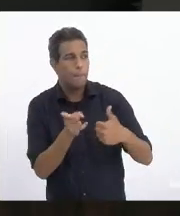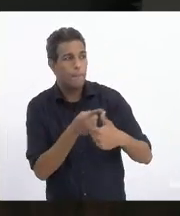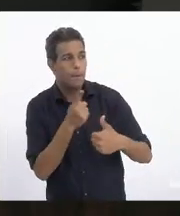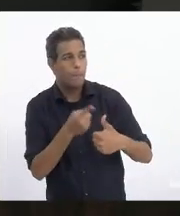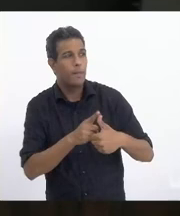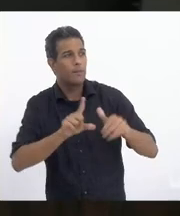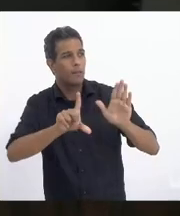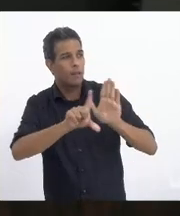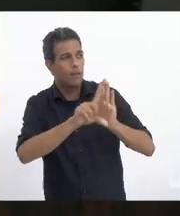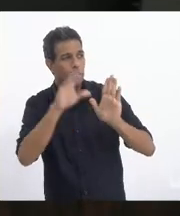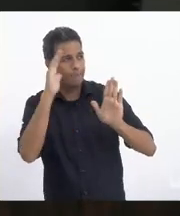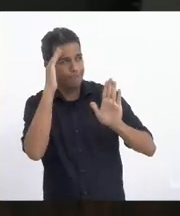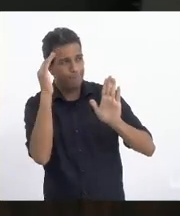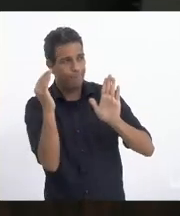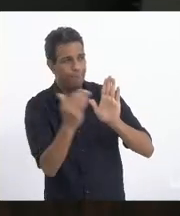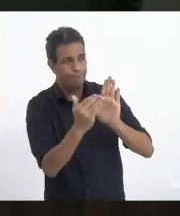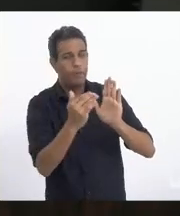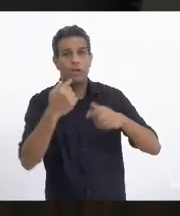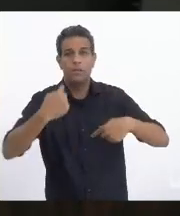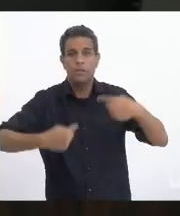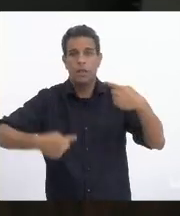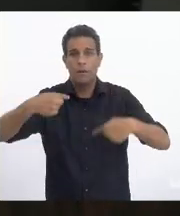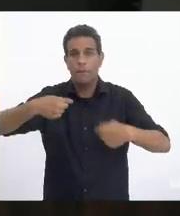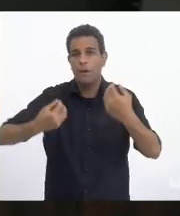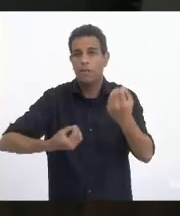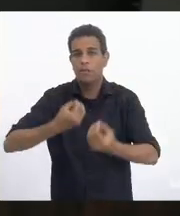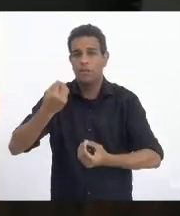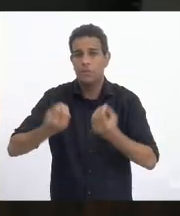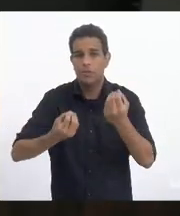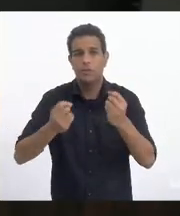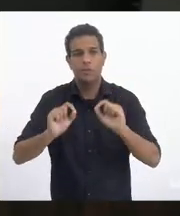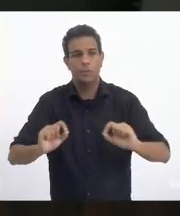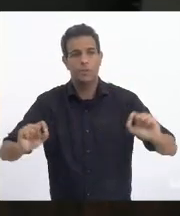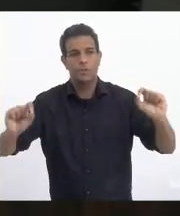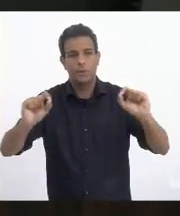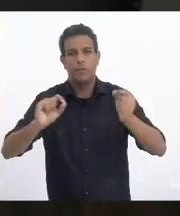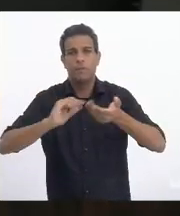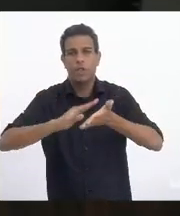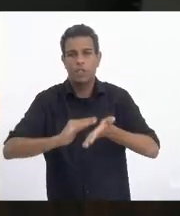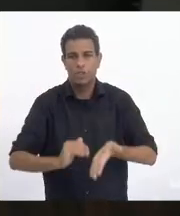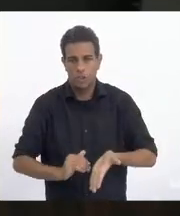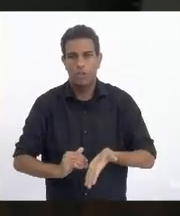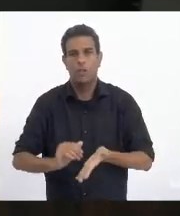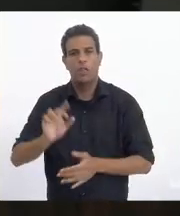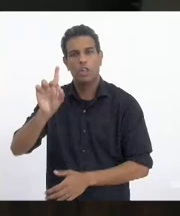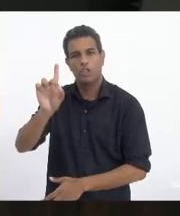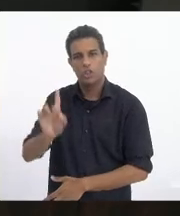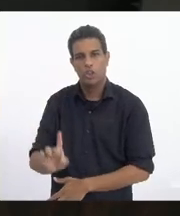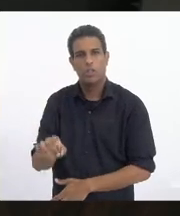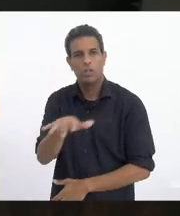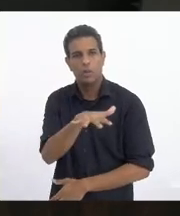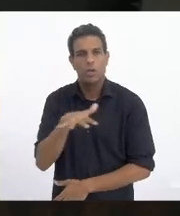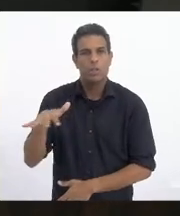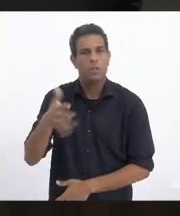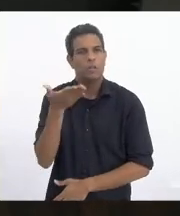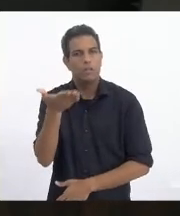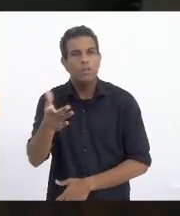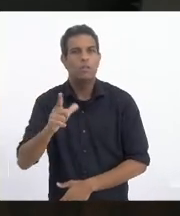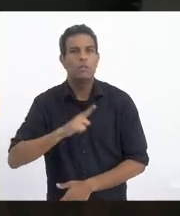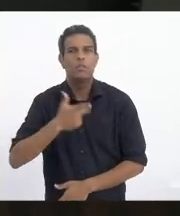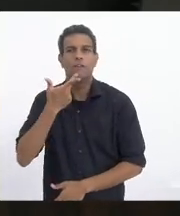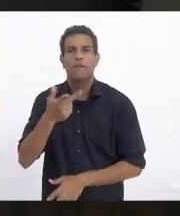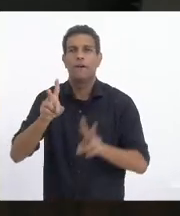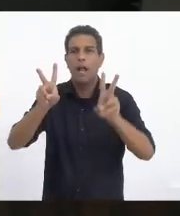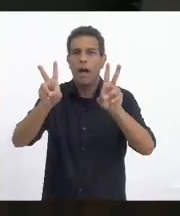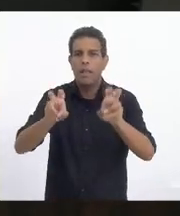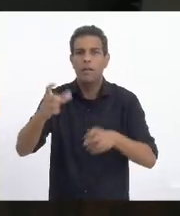cumprida. Nós estamos fazendo um outro debate na casa. Então, ninguém aqui vai retirar direitos. Você lembra, ouviu alguma vez a gente falar disso